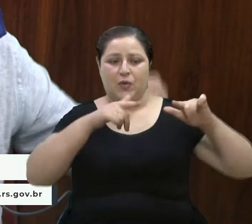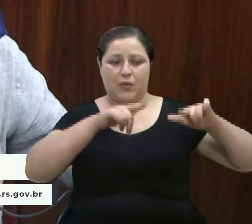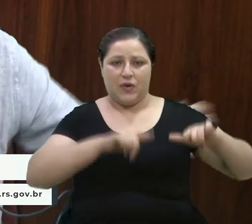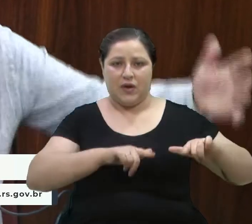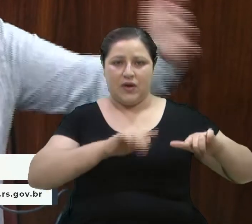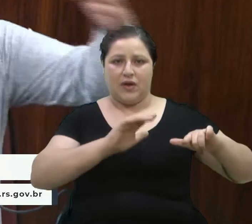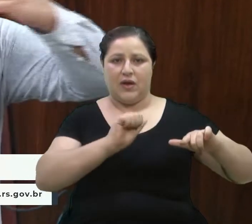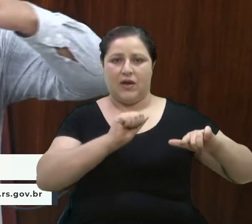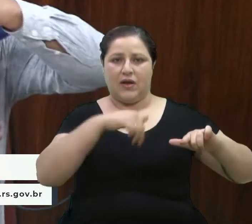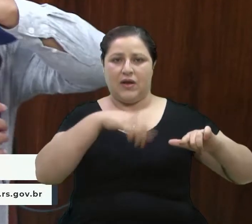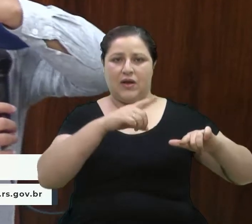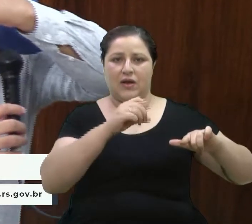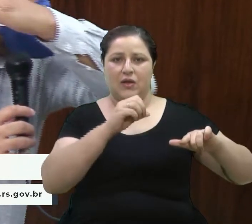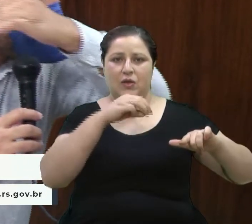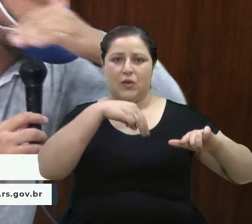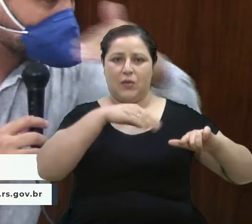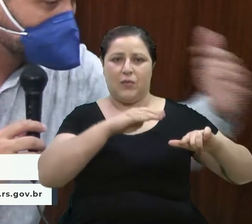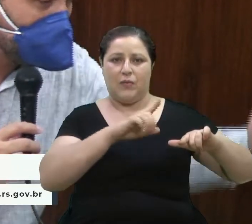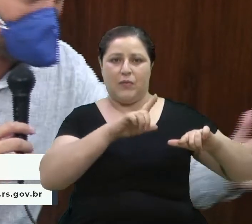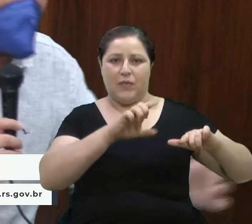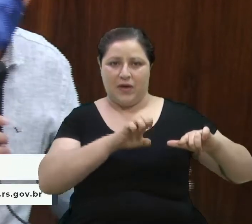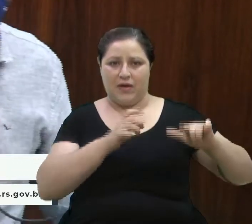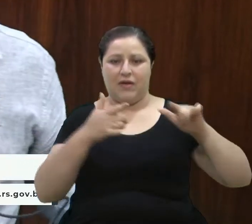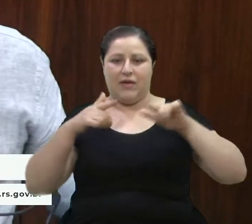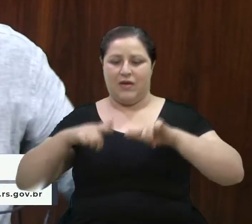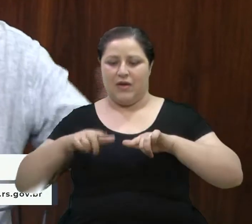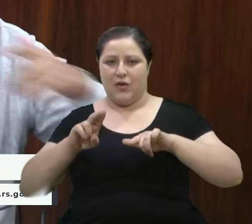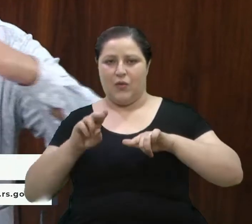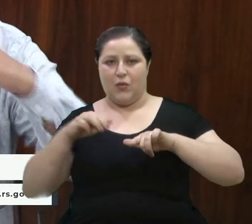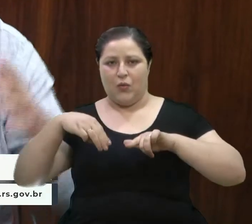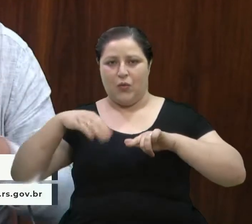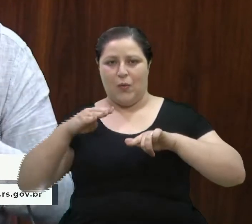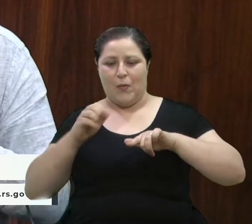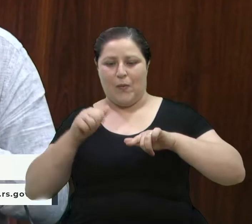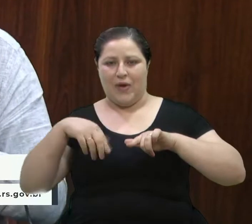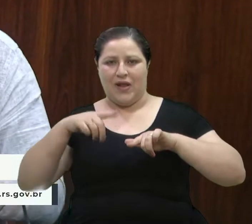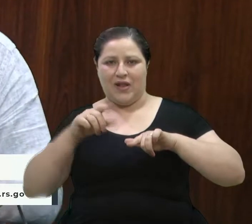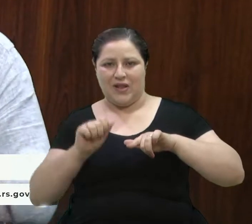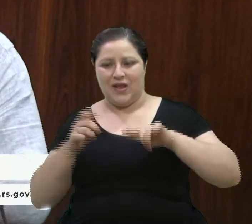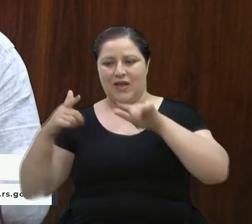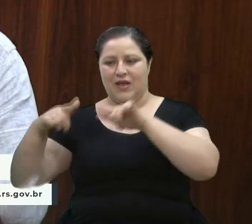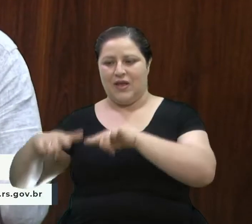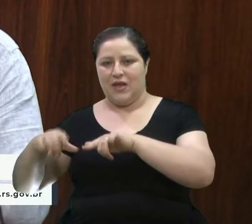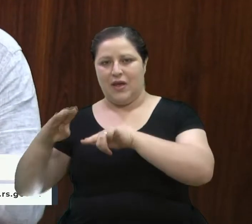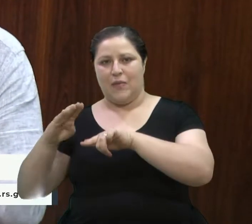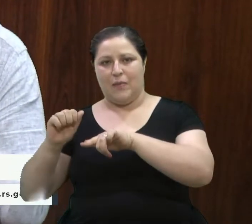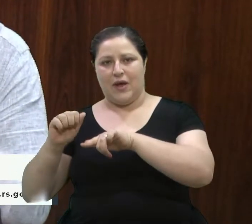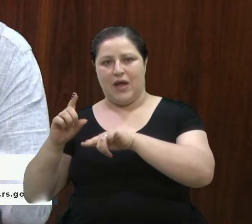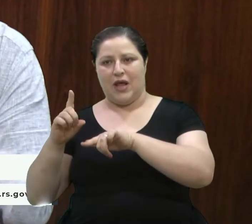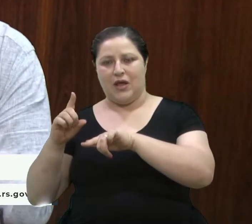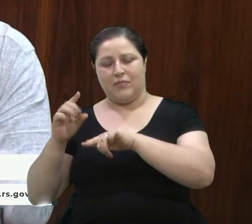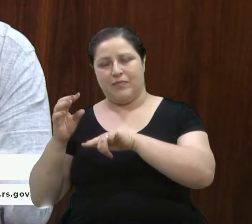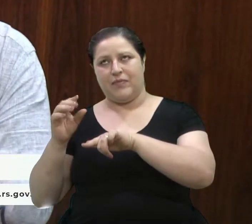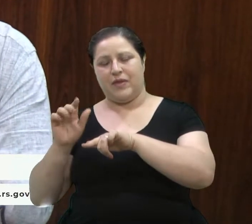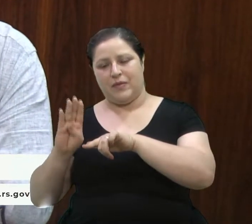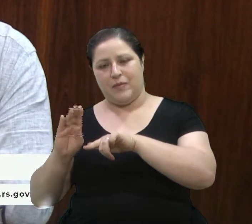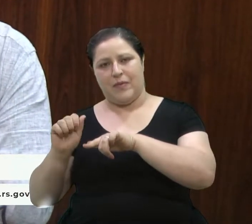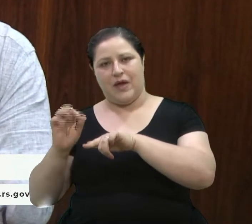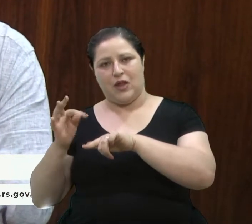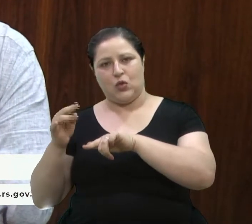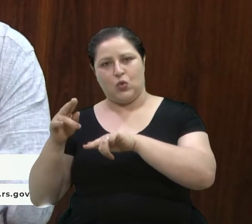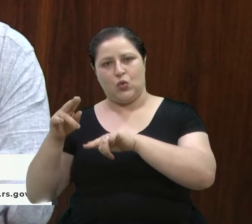de batuque, que tem a sua fé, né, o seu espaço atacado. Então, isso é um problema, e até lhe